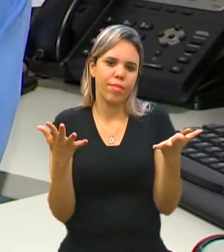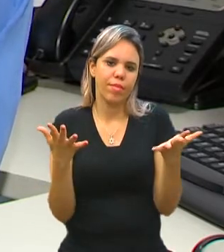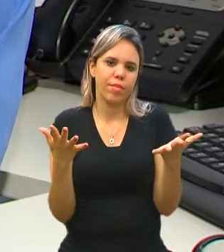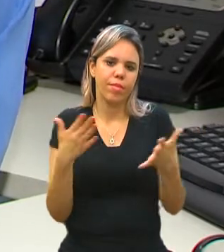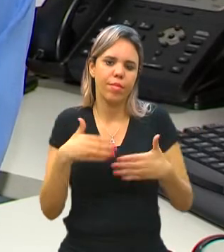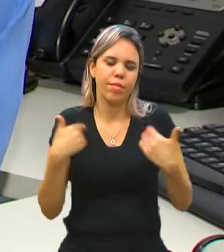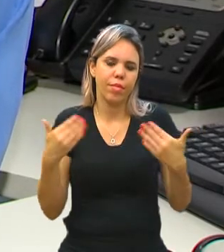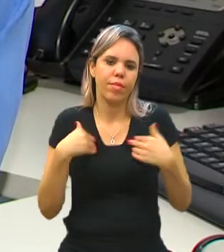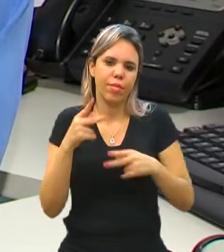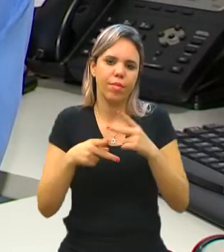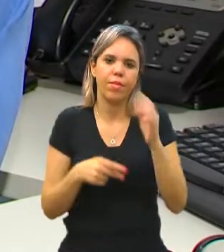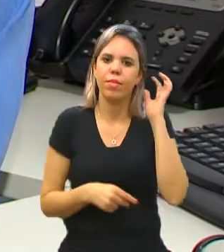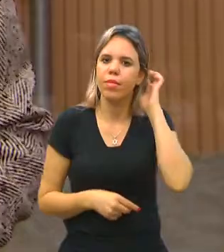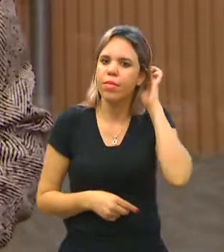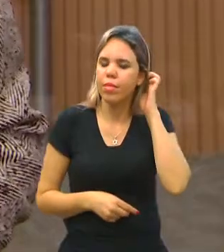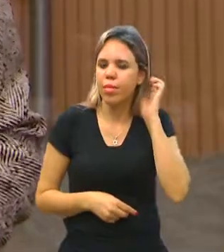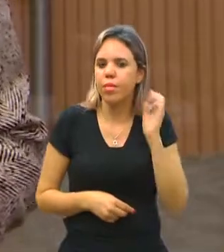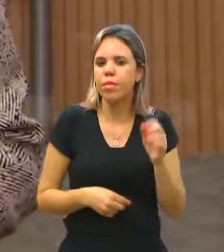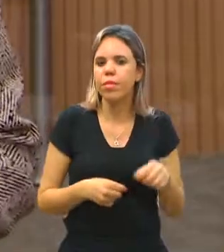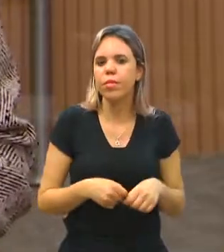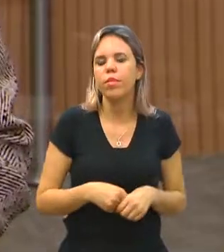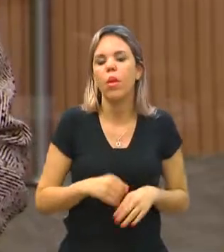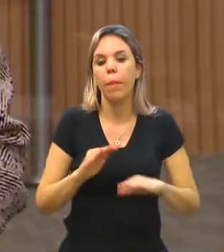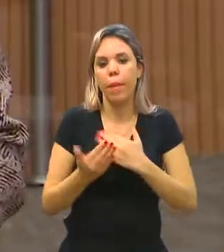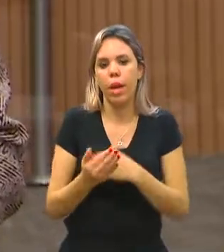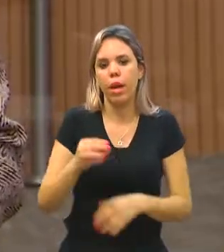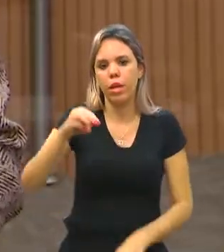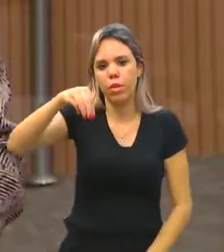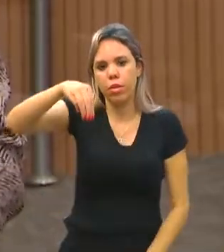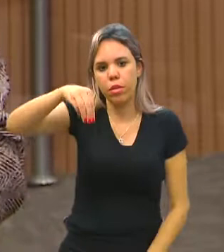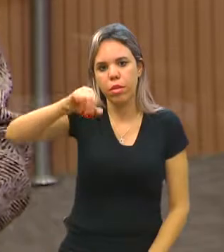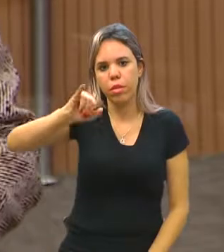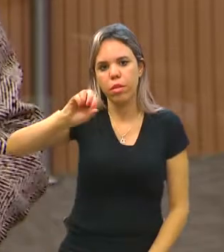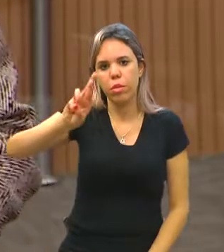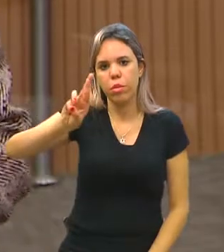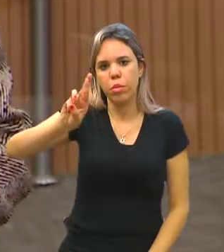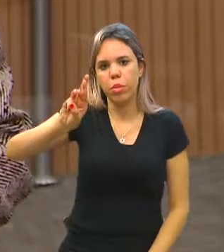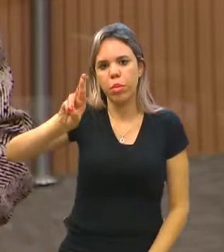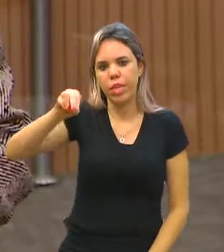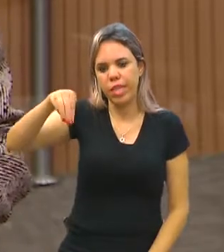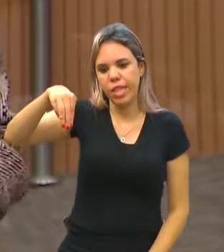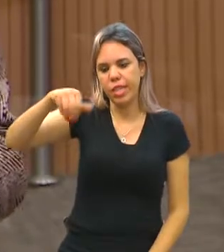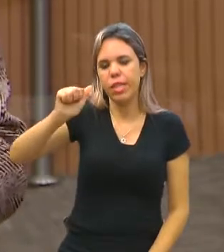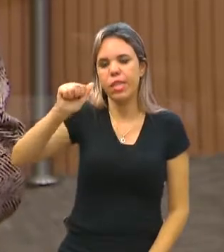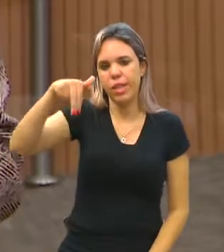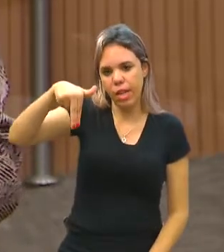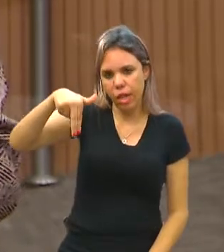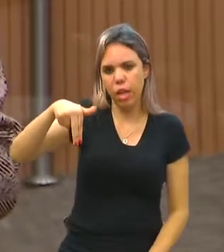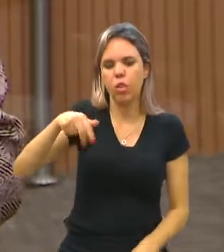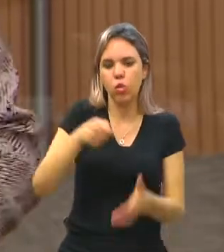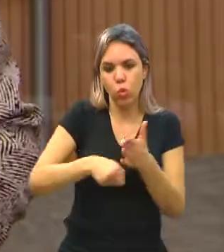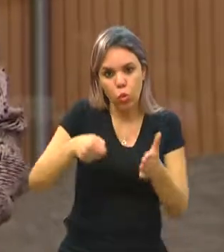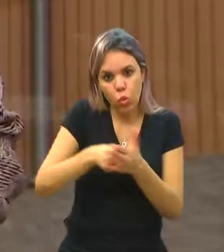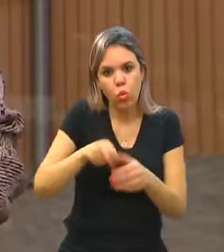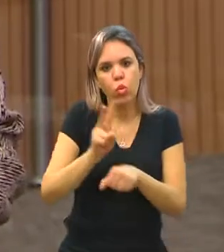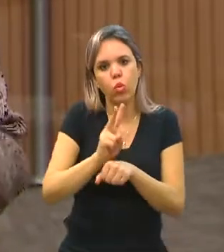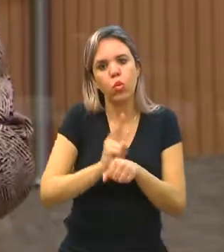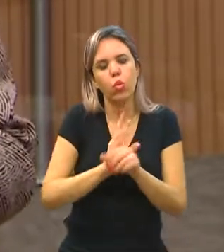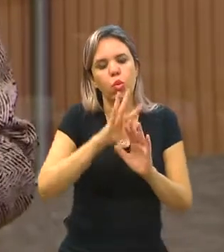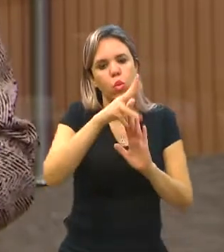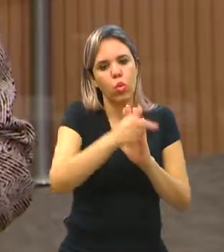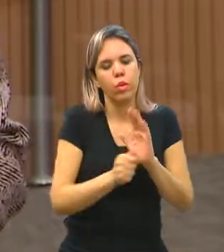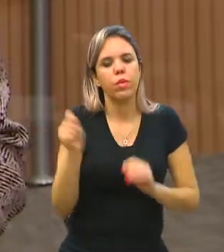o lazer da população o Jardim Miriam Já possui um movimento de luta pela conservação do meio